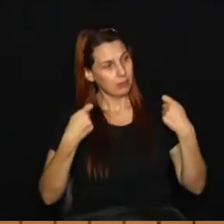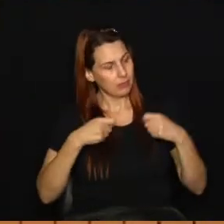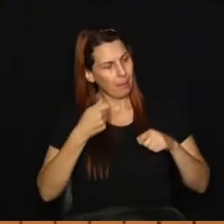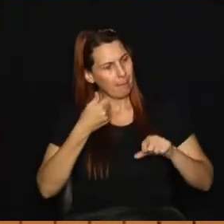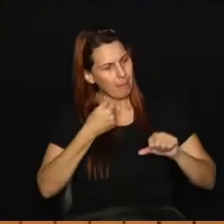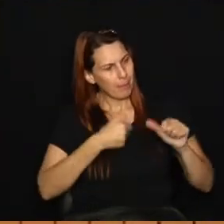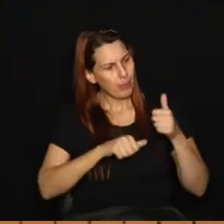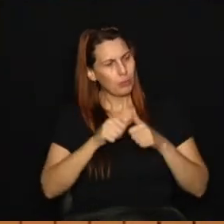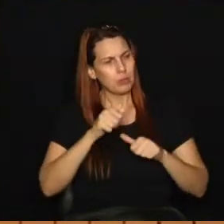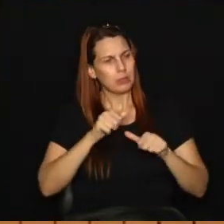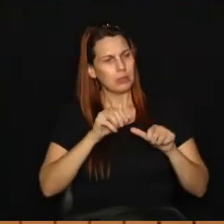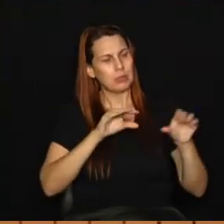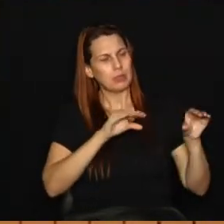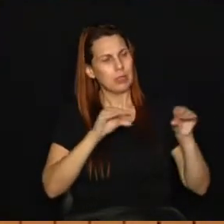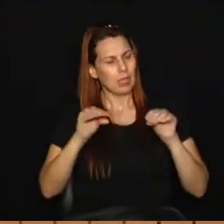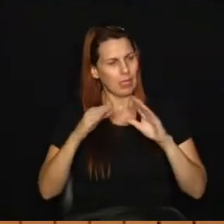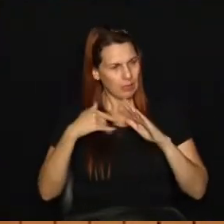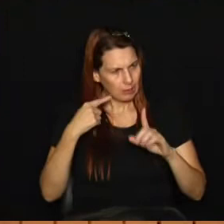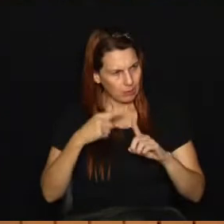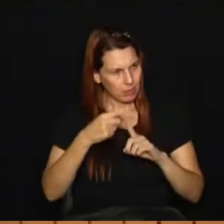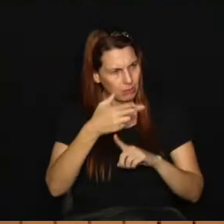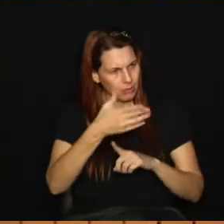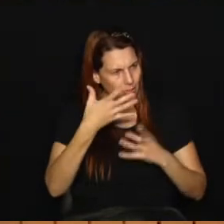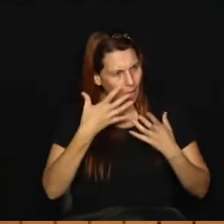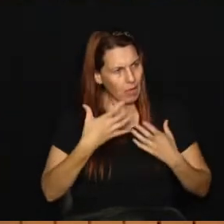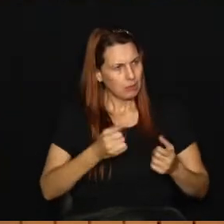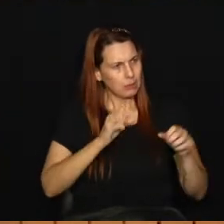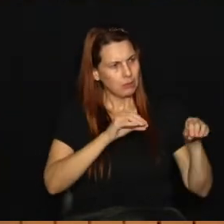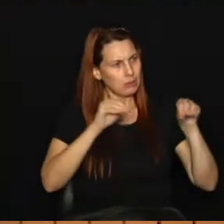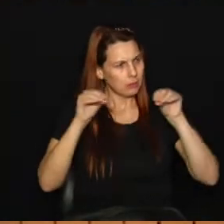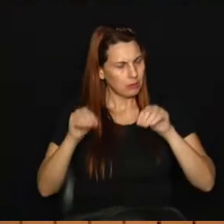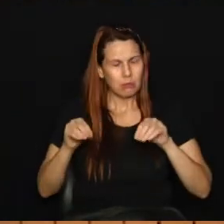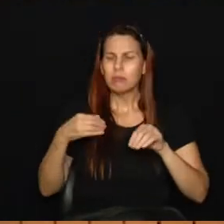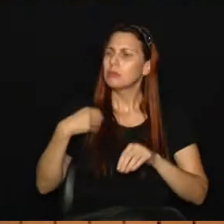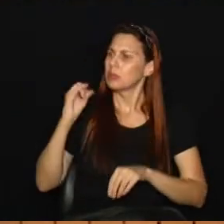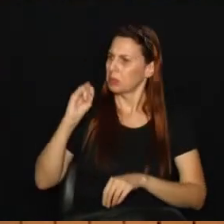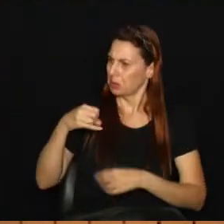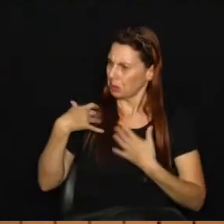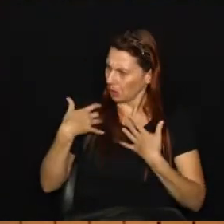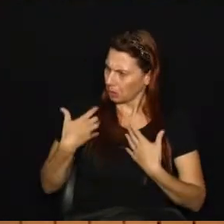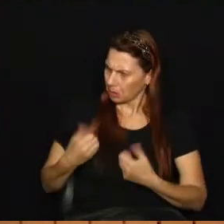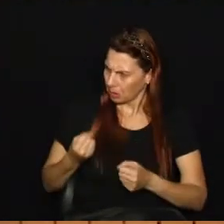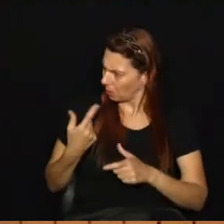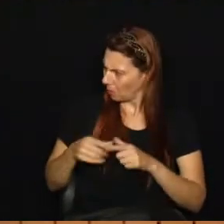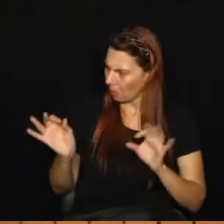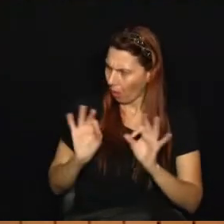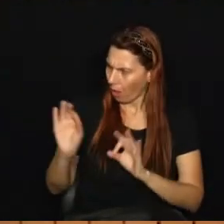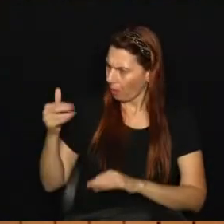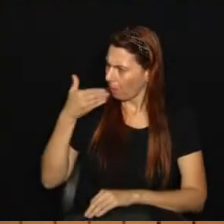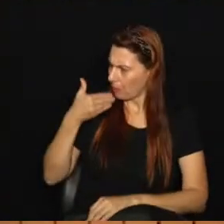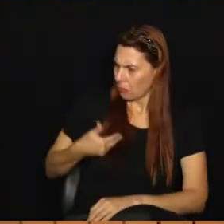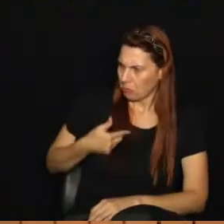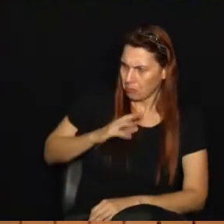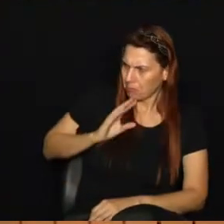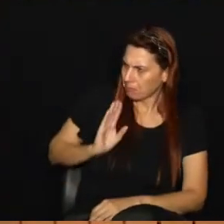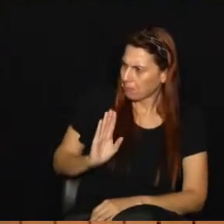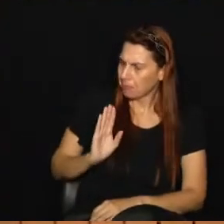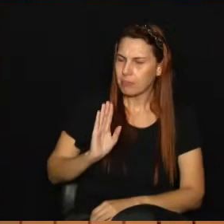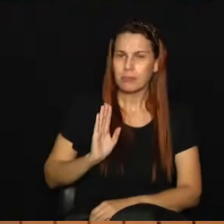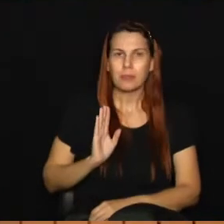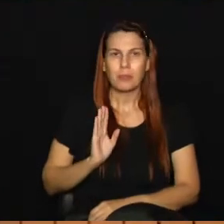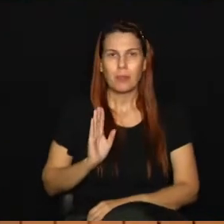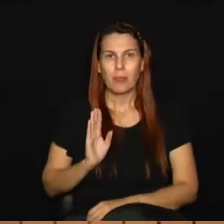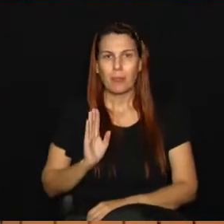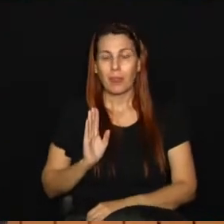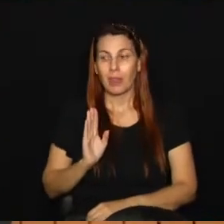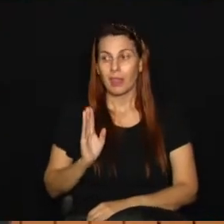mudanças de paróquia, o senhor aceitaria mudar? Eu falei, aceito, sem problema, o senhor está pedindo, né? Já